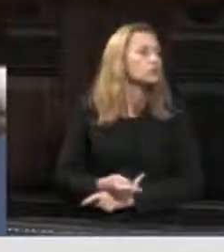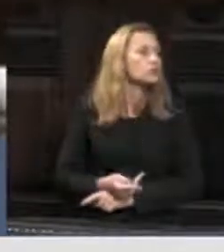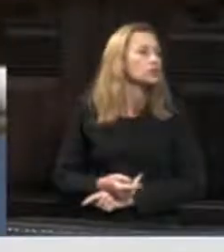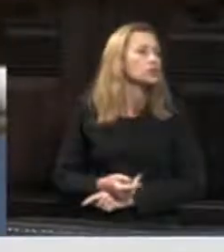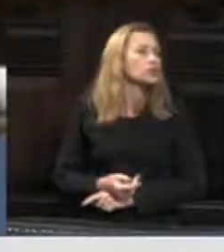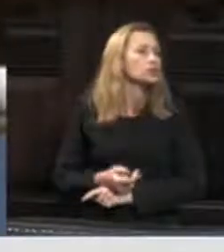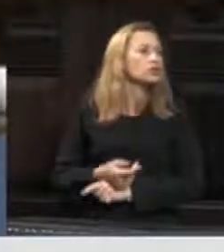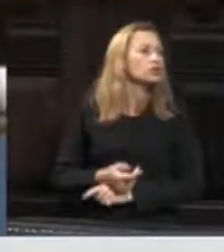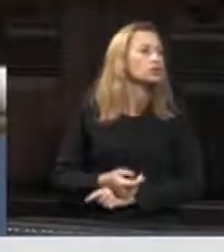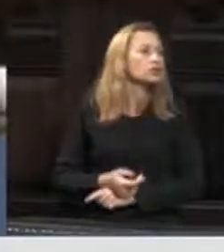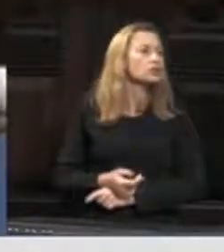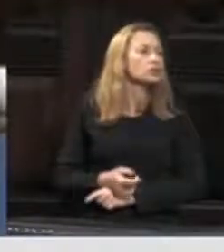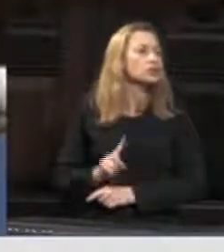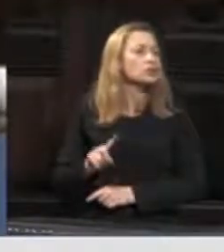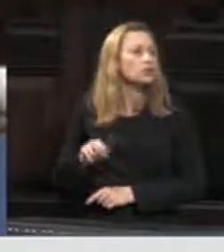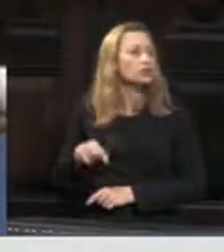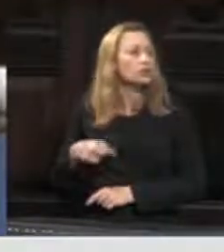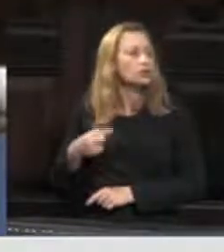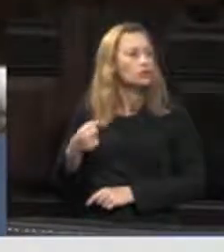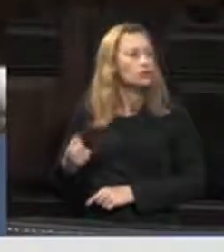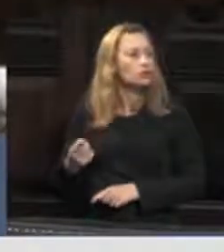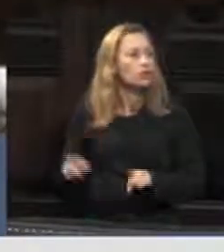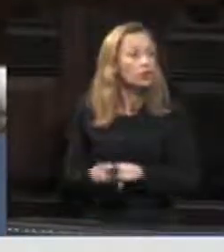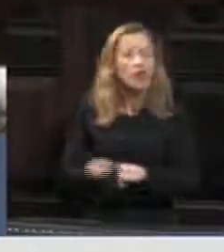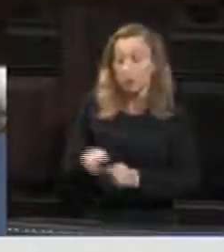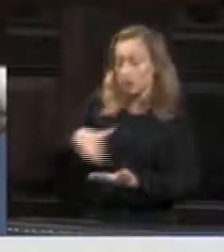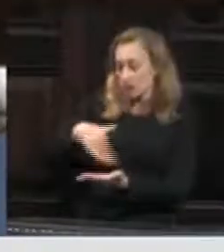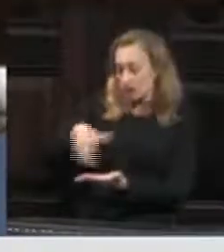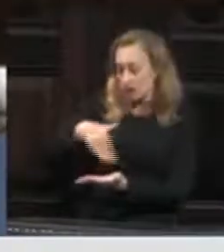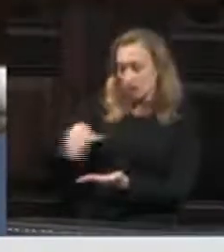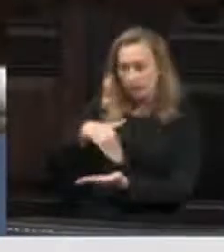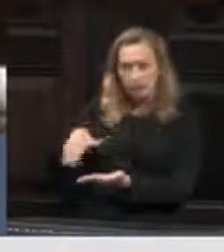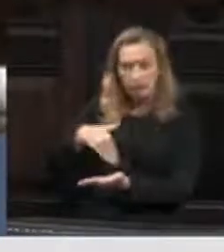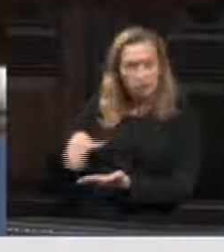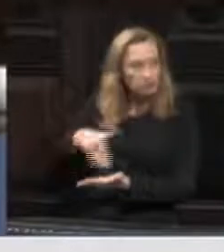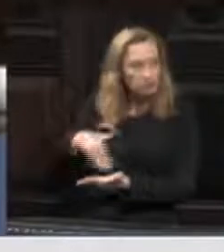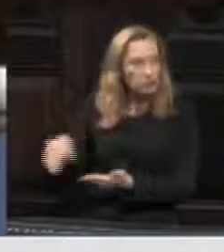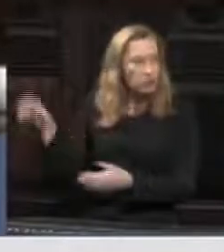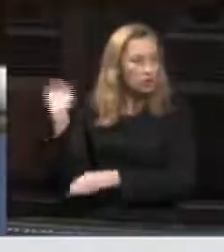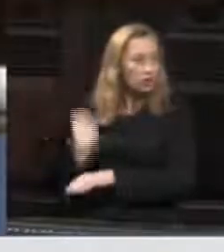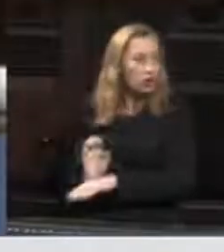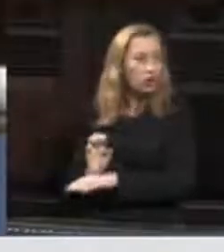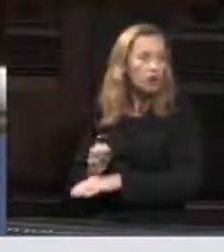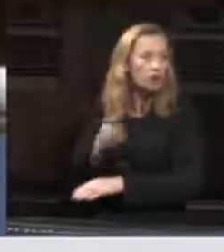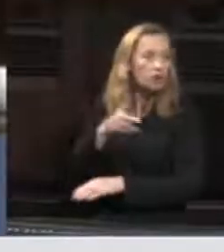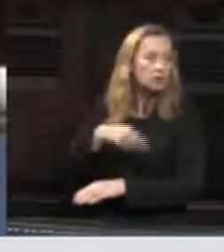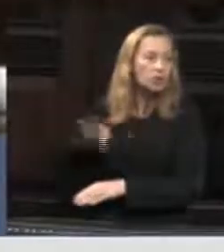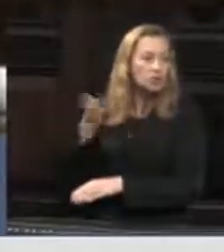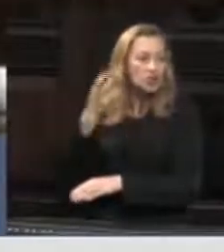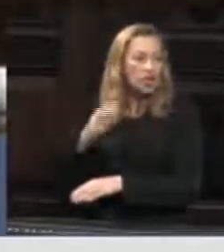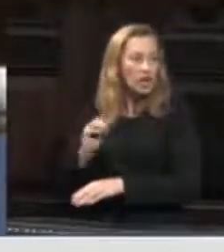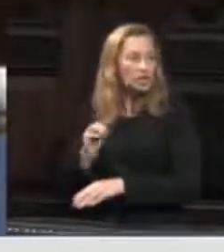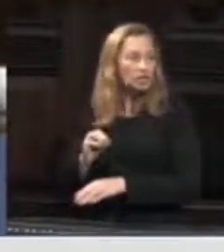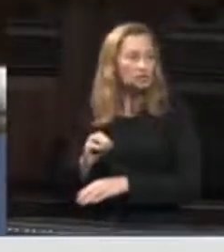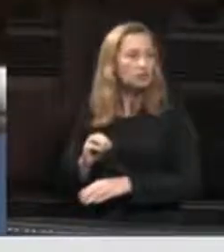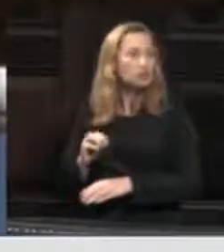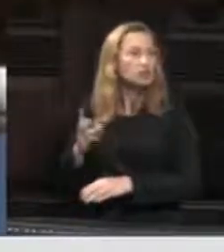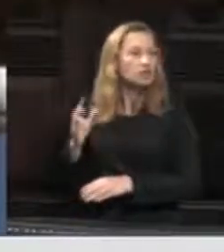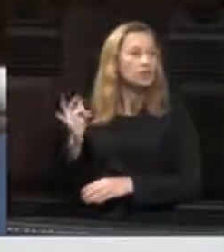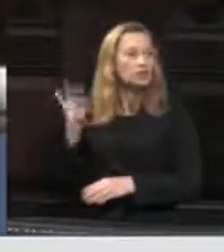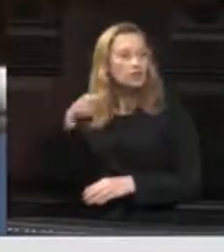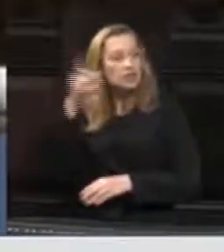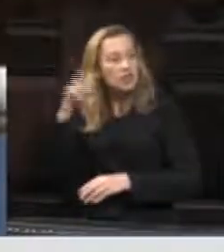o secretário estadual de fazenda têm interesse e nós vamos apoiar em cortar todos aqueles subsídios que